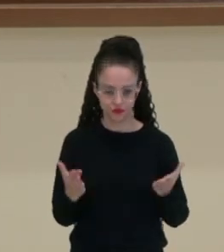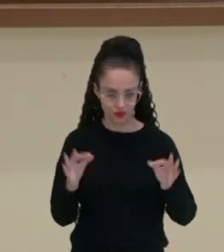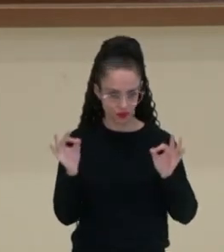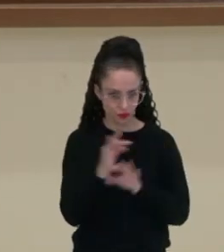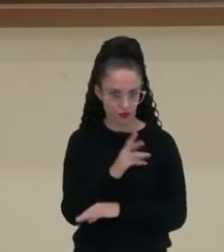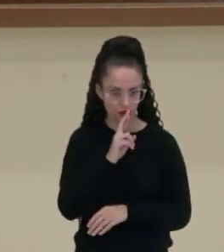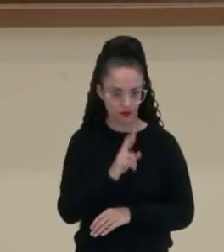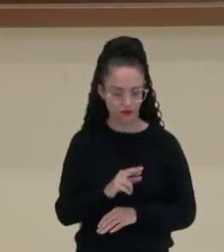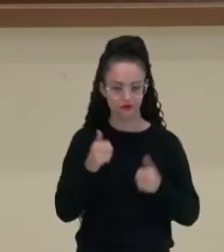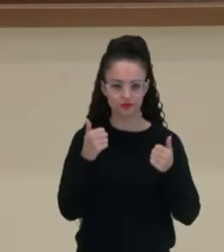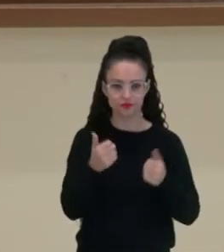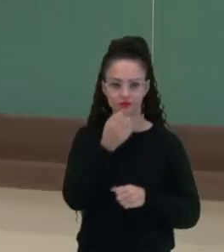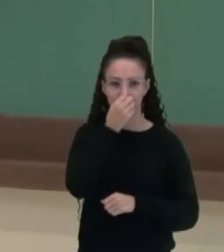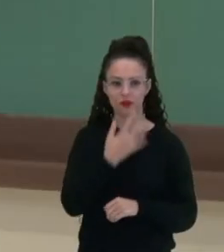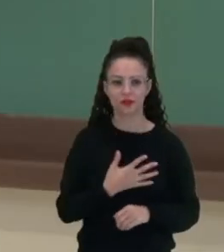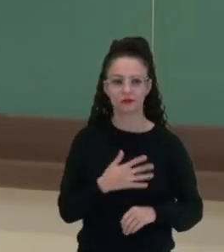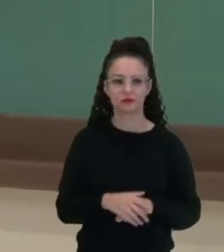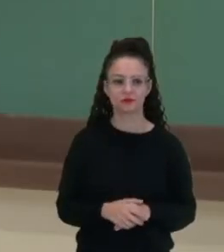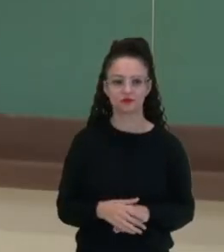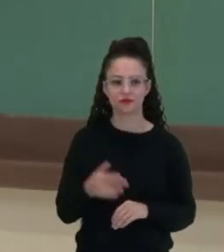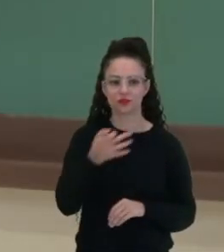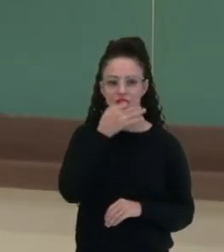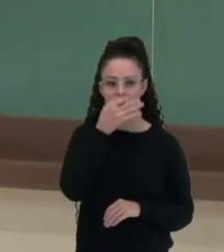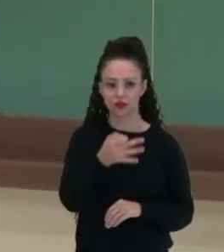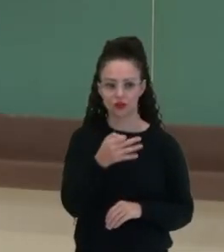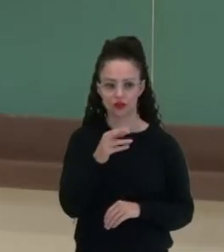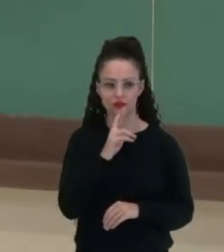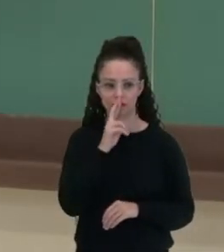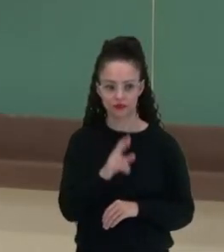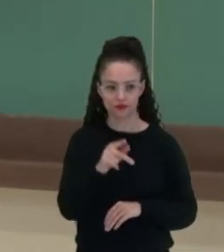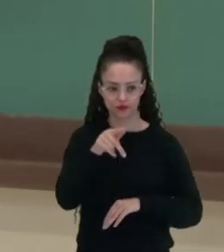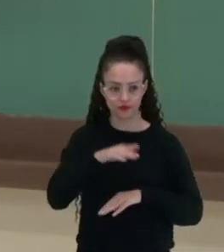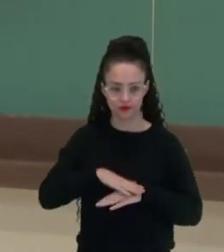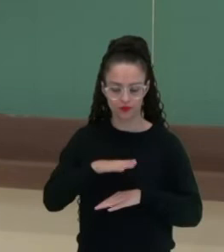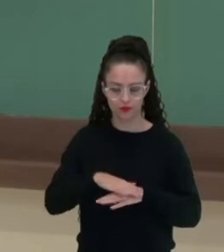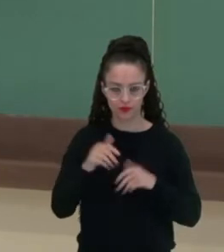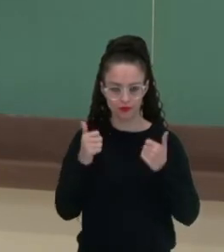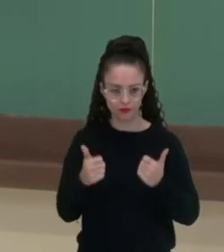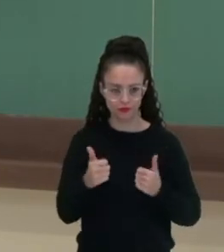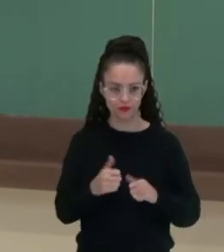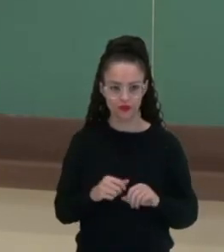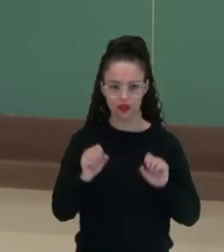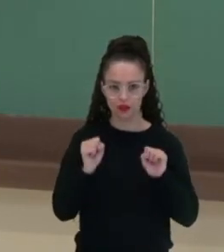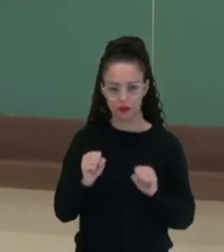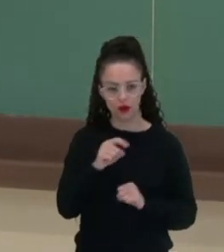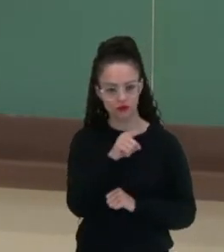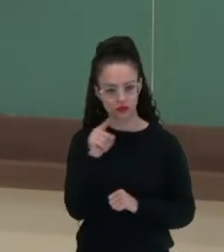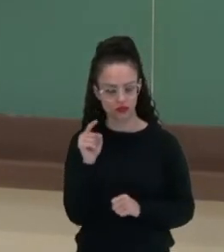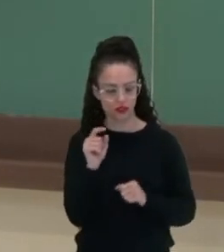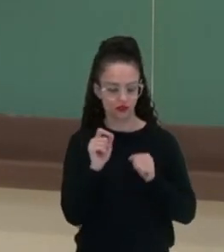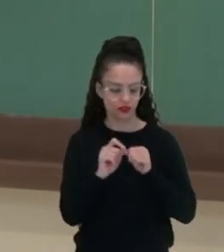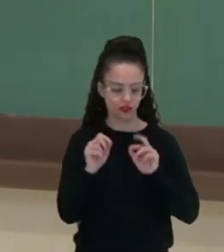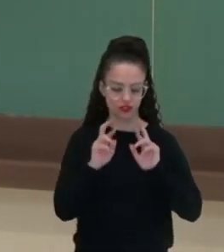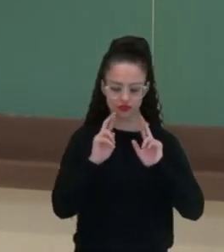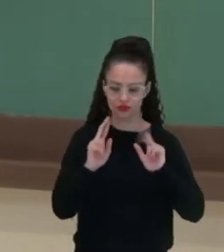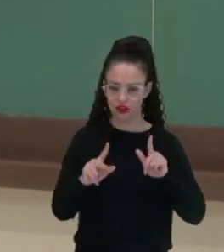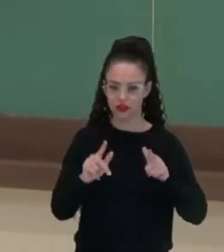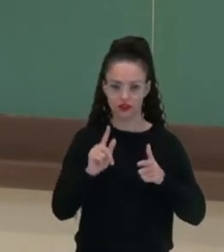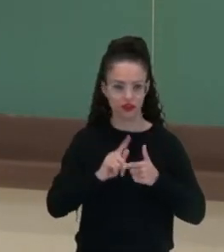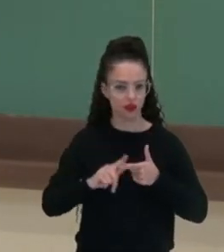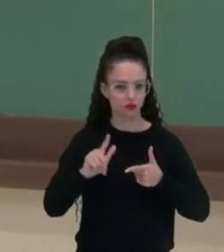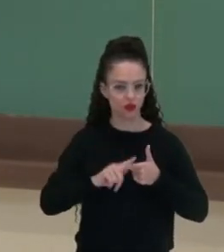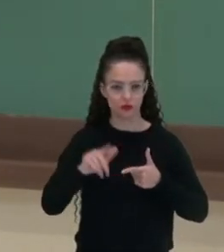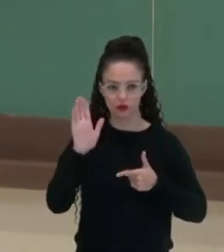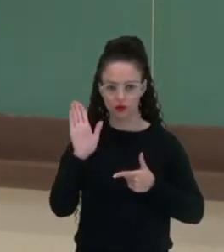Capricharam aí? Muito bem, né? Então aqui uma sugestão para vocês, tá bom? Pode ser que vocês tenham feito de outra forma, não